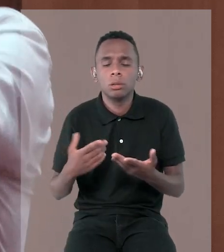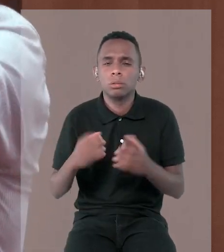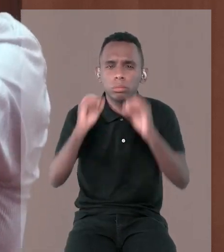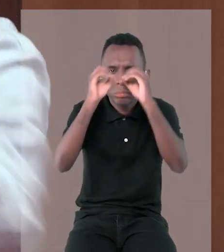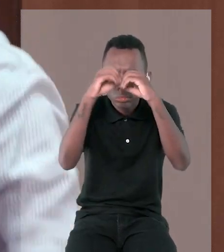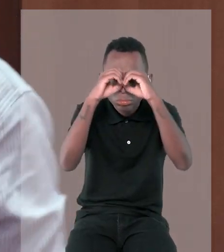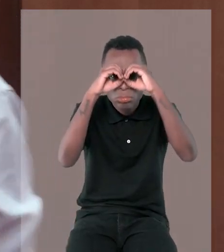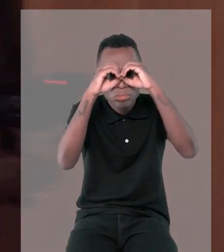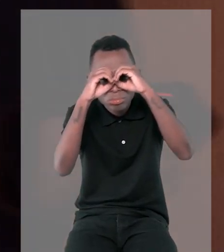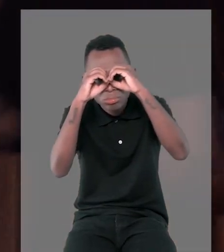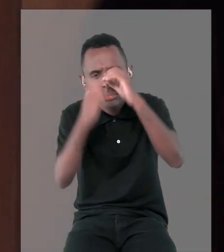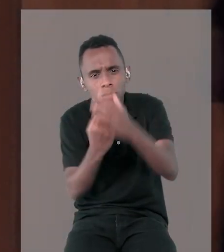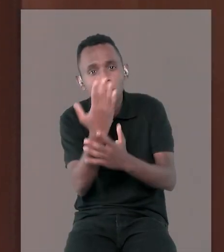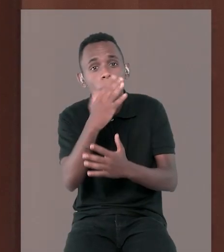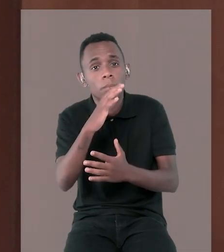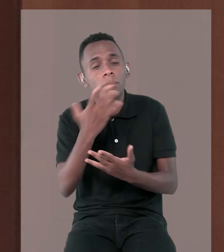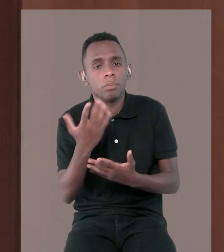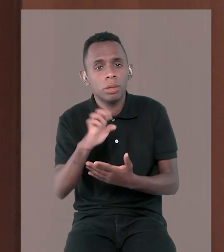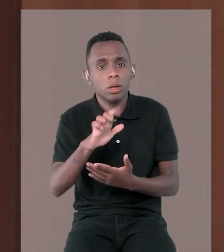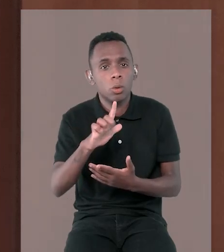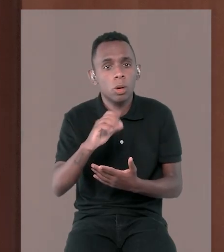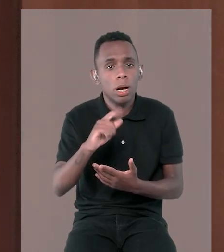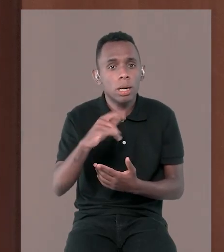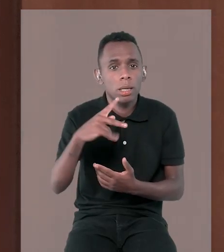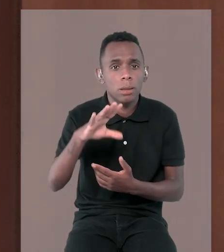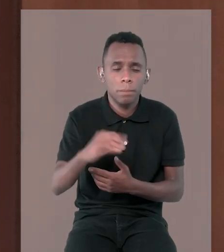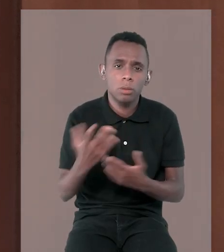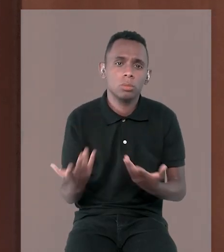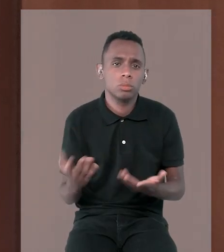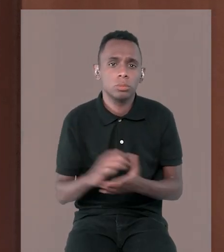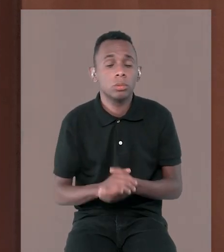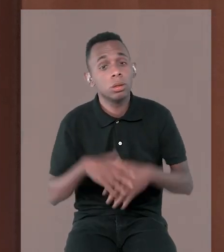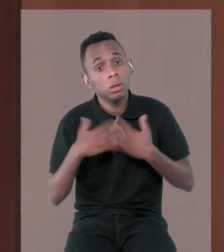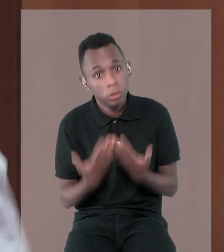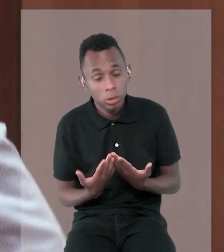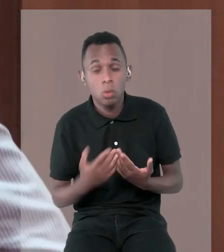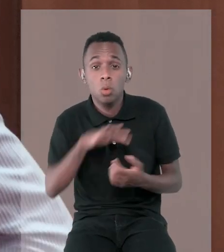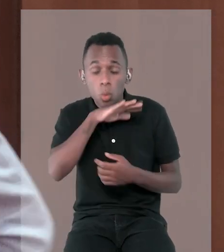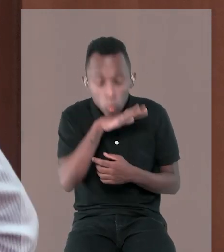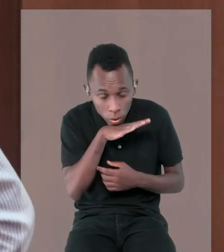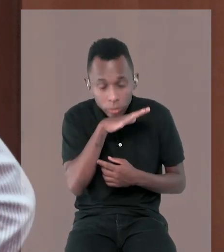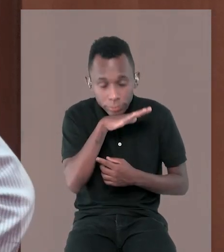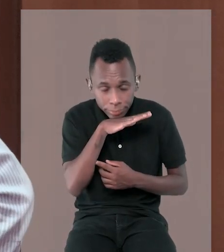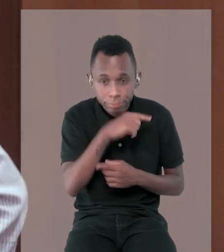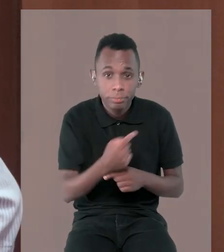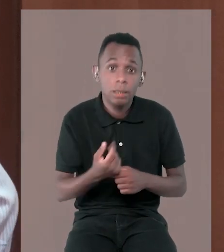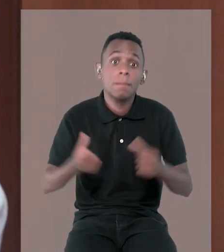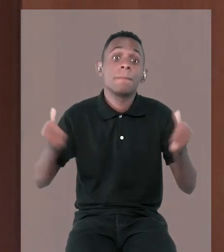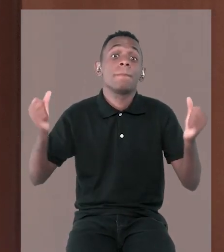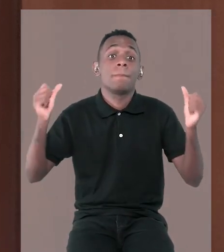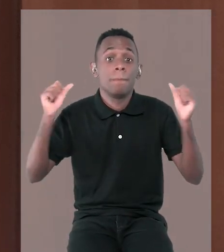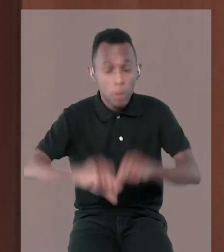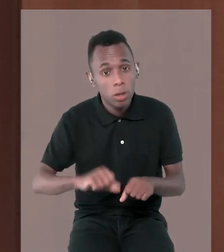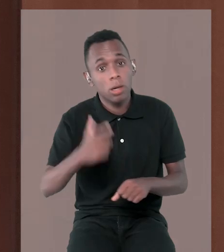binóculo, era eucalipto. Menos mal do que Morro Careca, pelo menos. E aí o que estava ruim conseguiu piorar